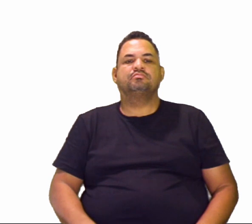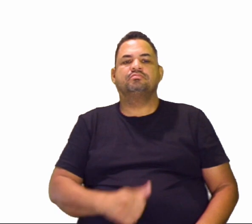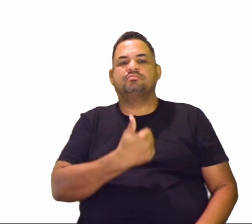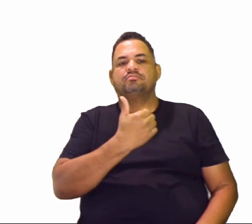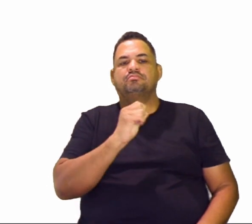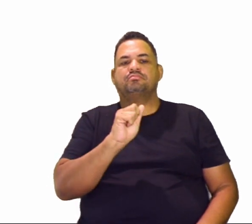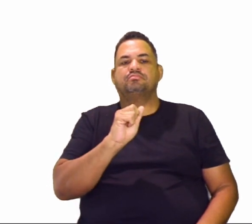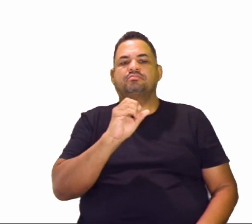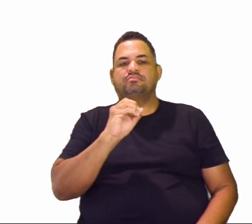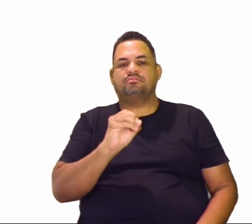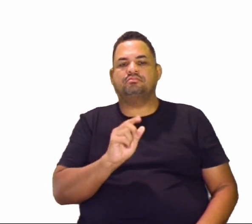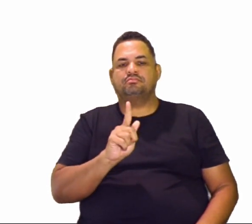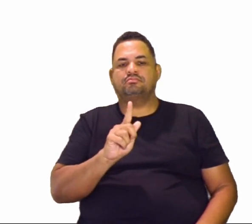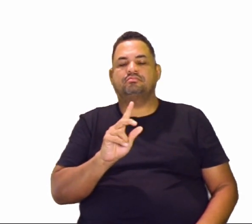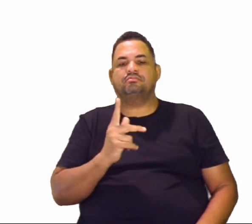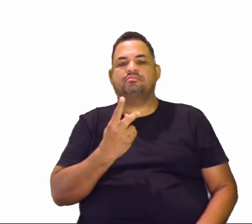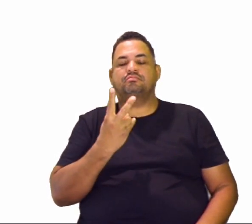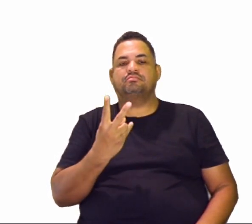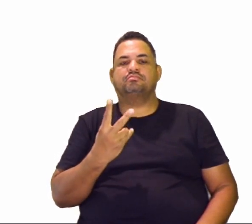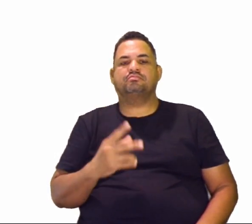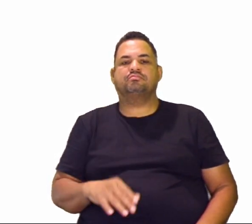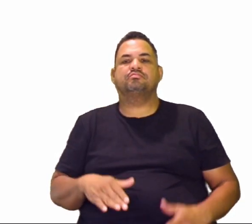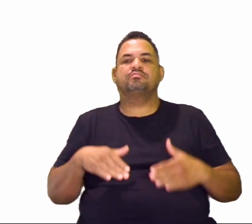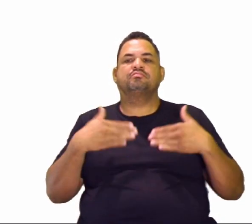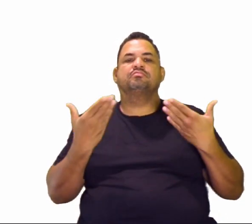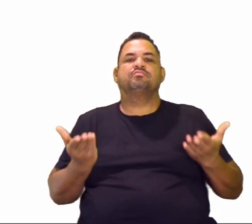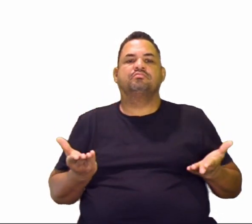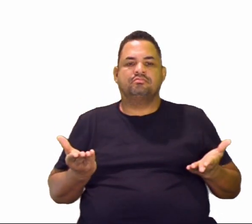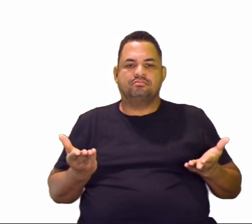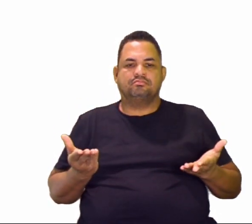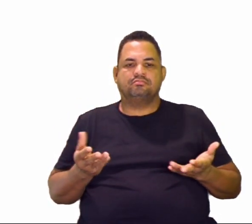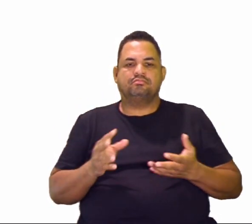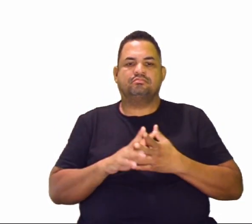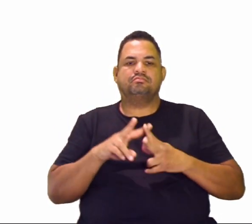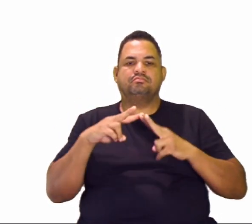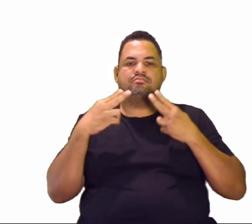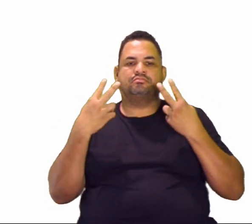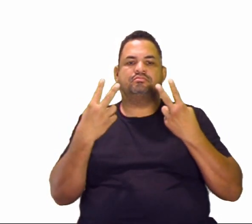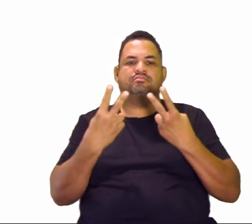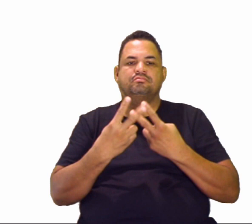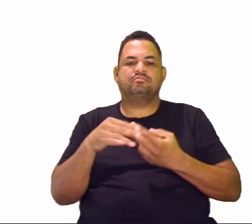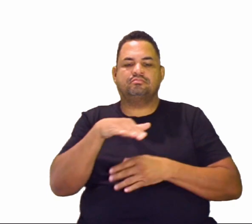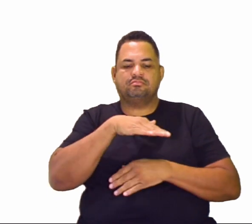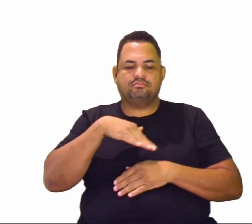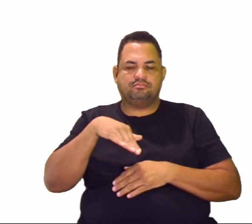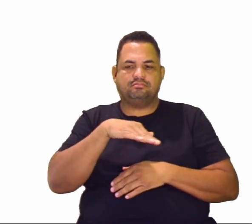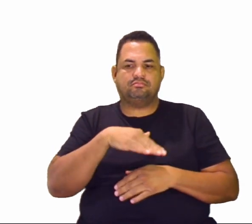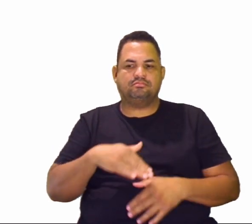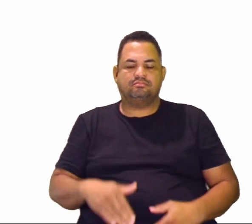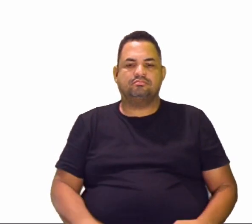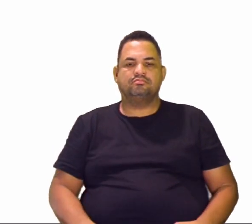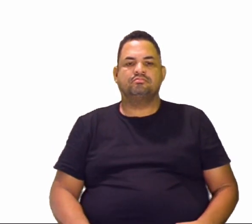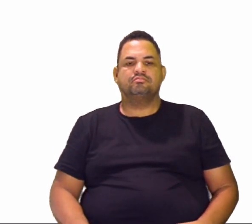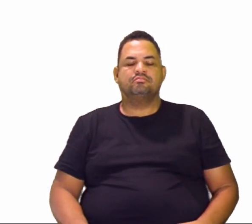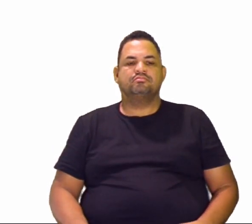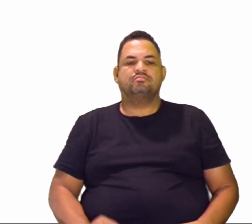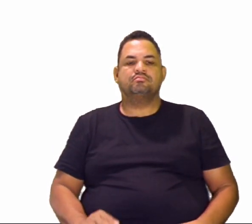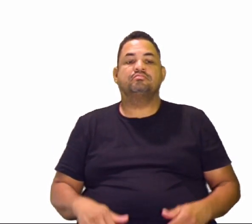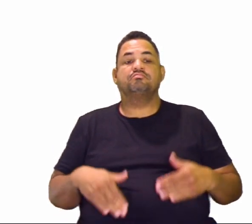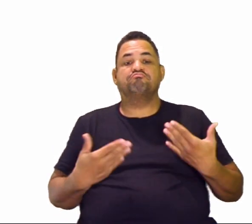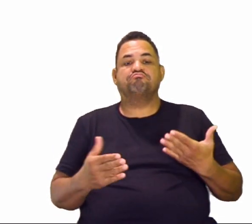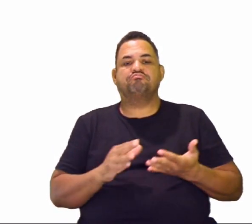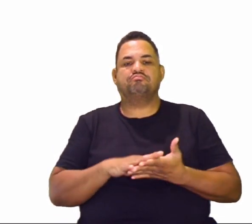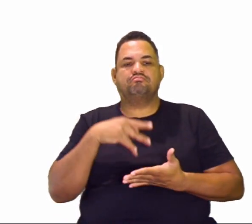10 gramas de H2, qual será o volume ocupado? E aí, conforme